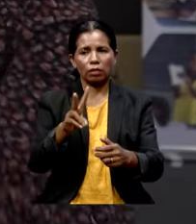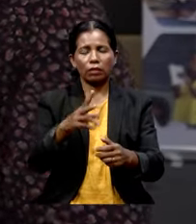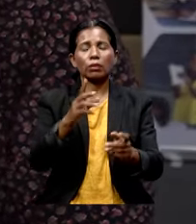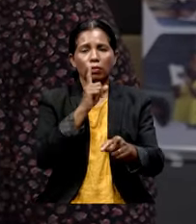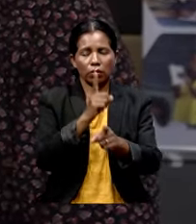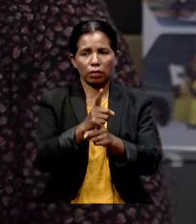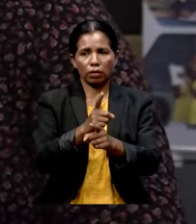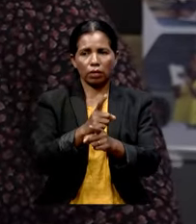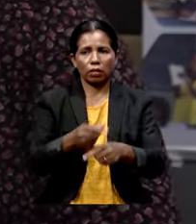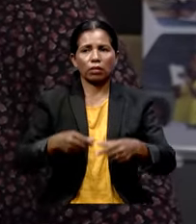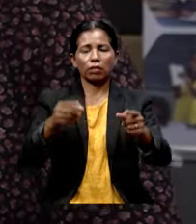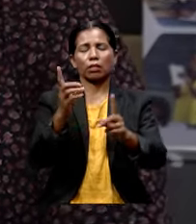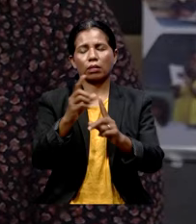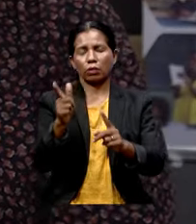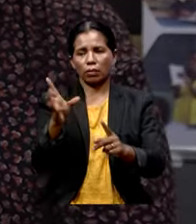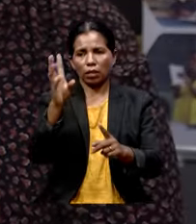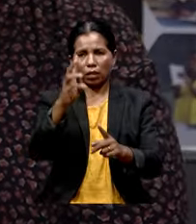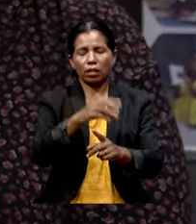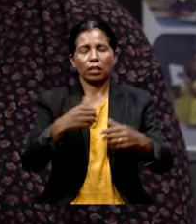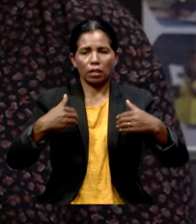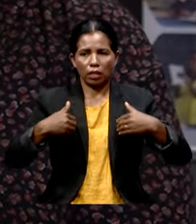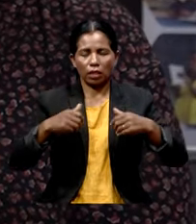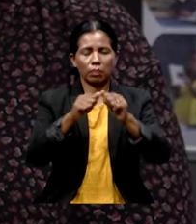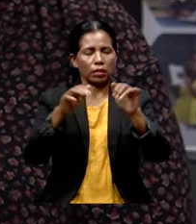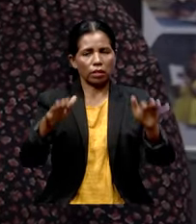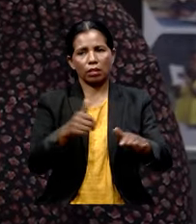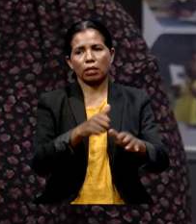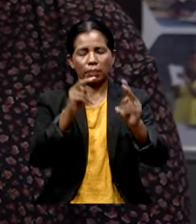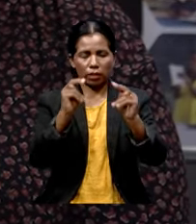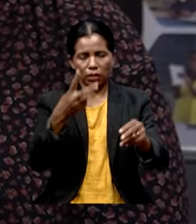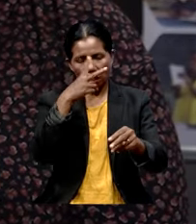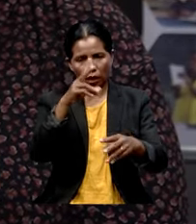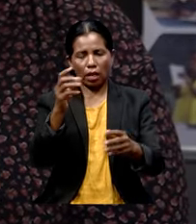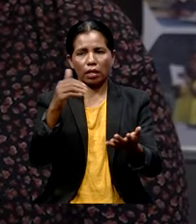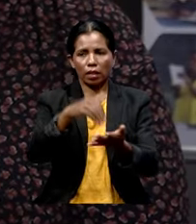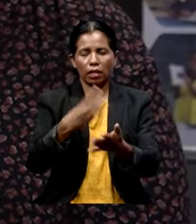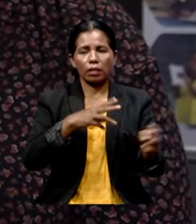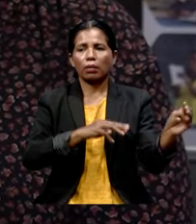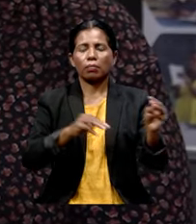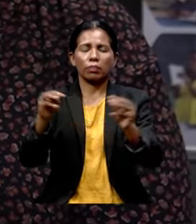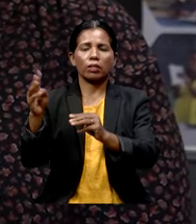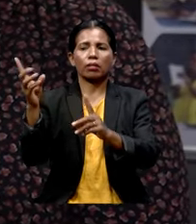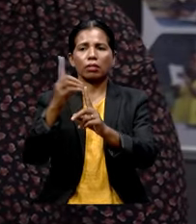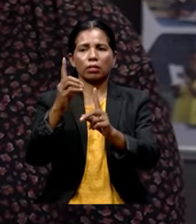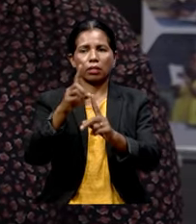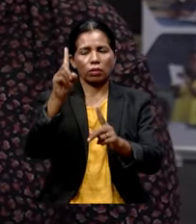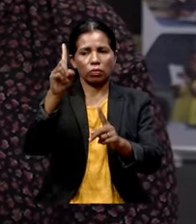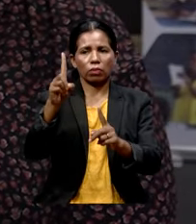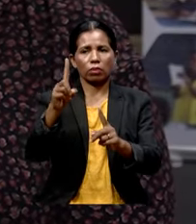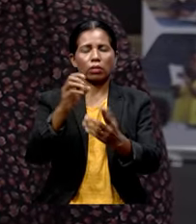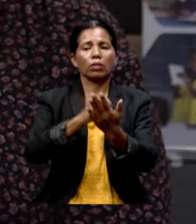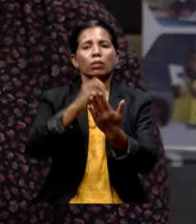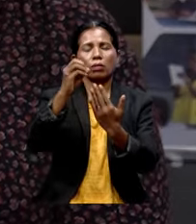começa a halo tomar a depósito dia 26, mas vê também é assunto administrativo rumo a precisa resolver, então, ita muda para dia 1 de